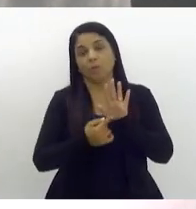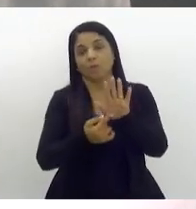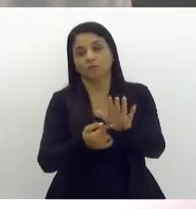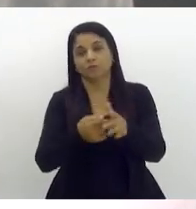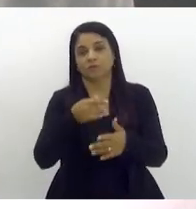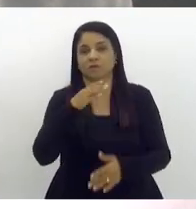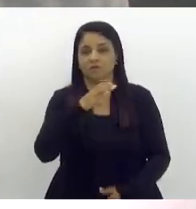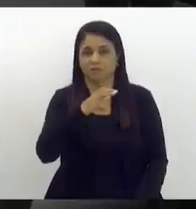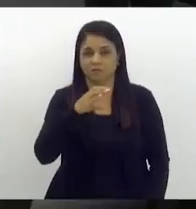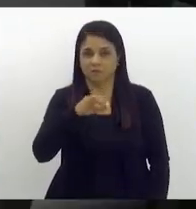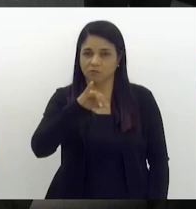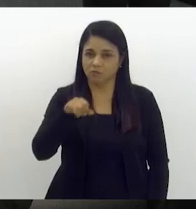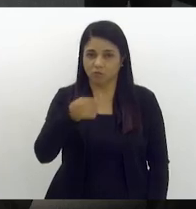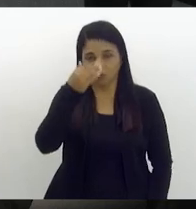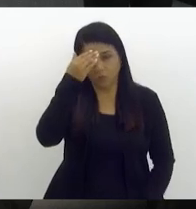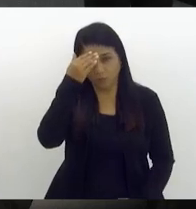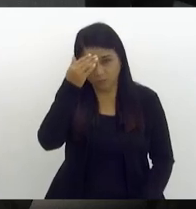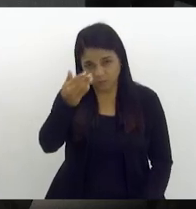Muito obrigada.